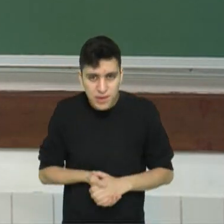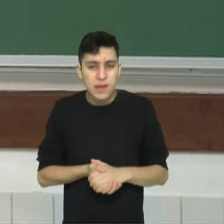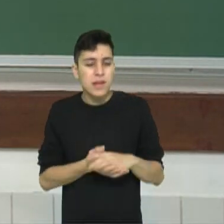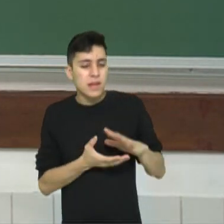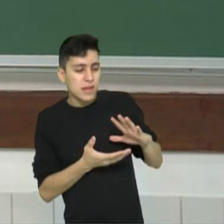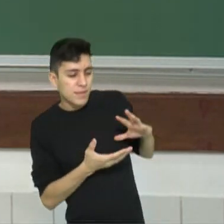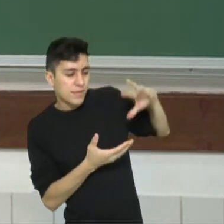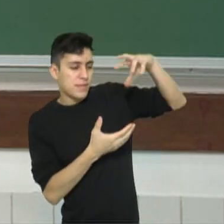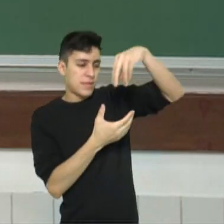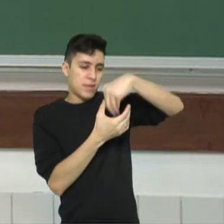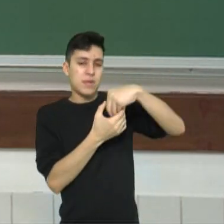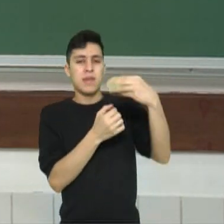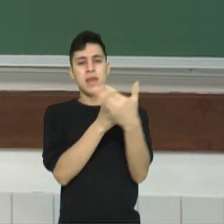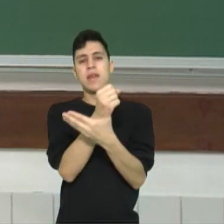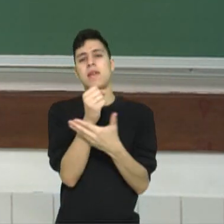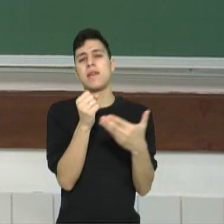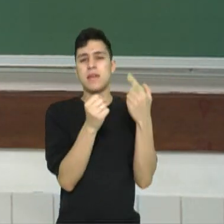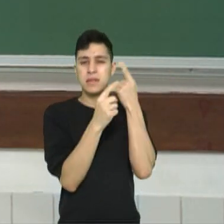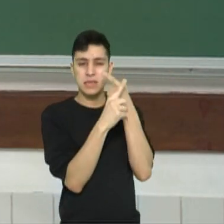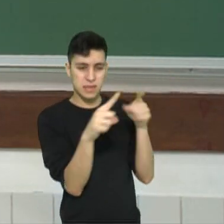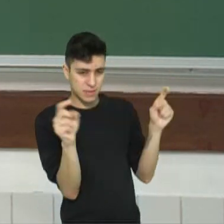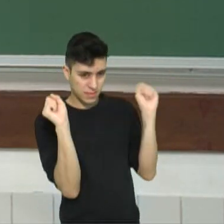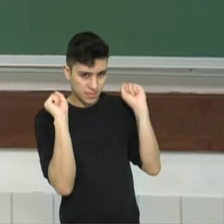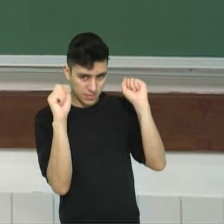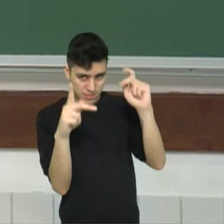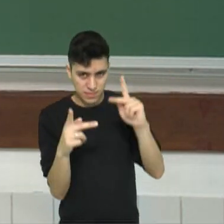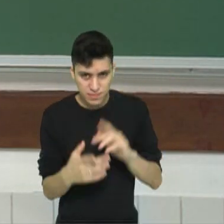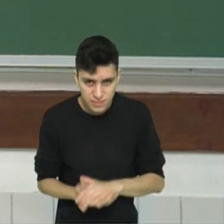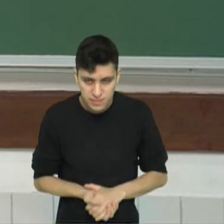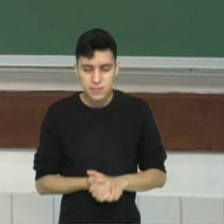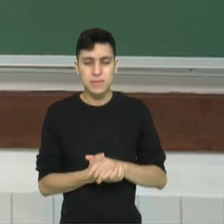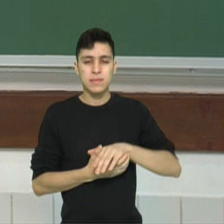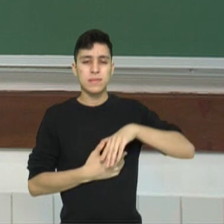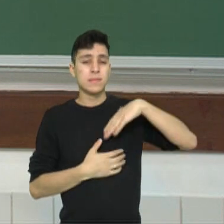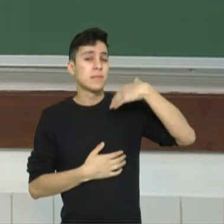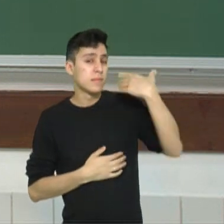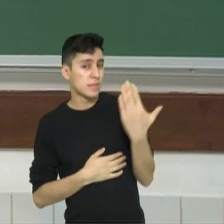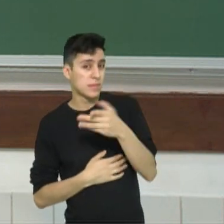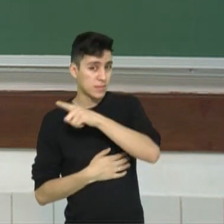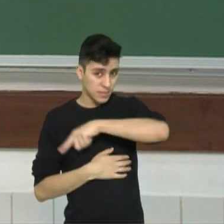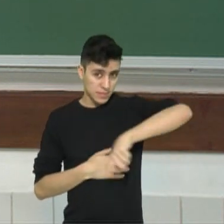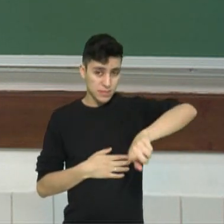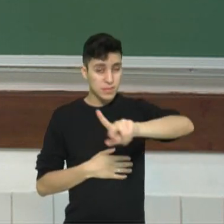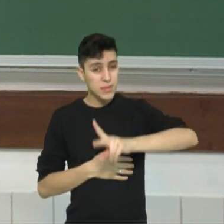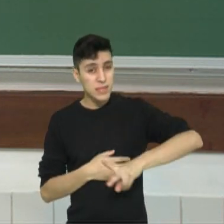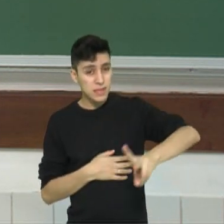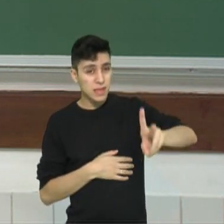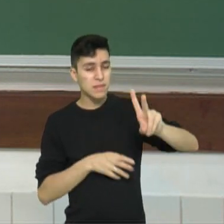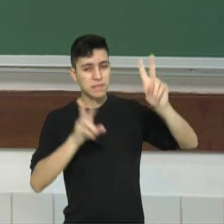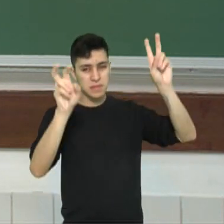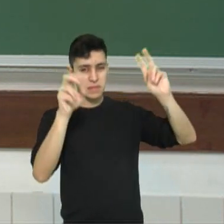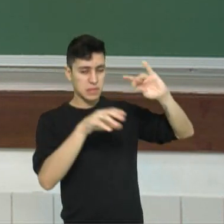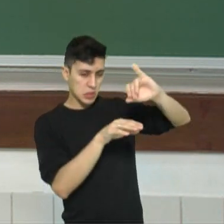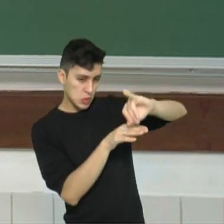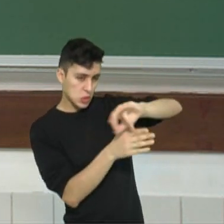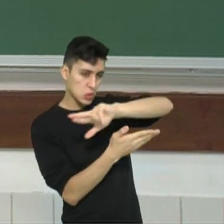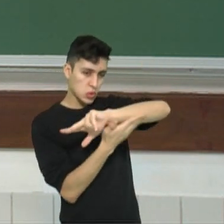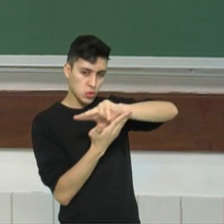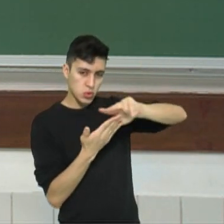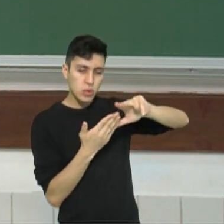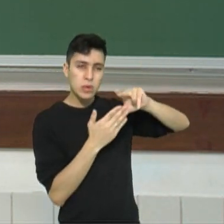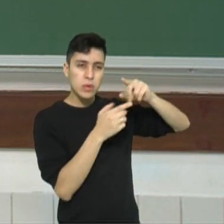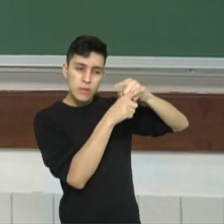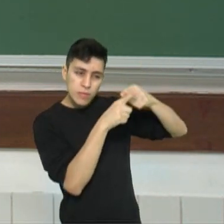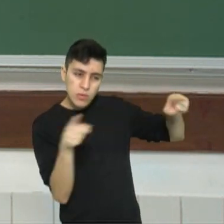dentro dessa base de instrumentos musicais ali, certo? Então, sempre que você for estar trabalhando com instrumento musical que você tenha na